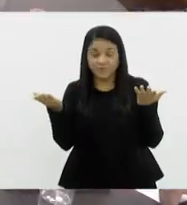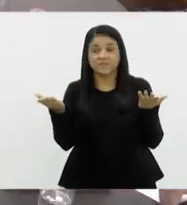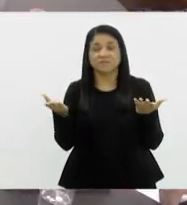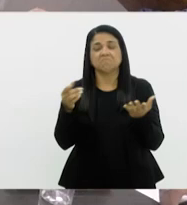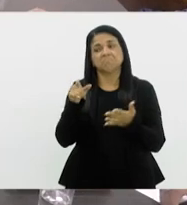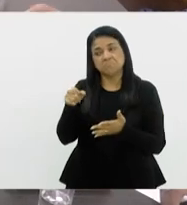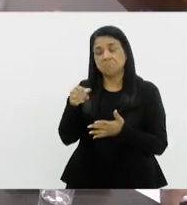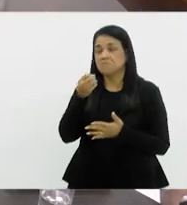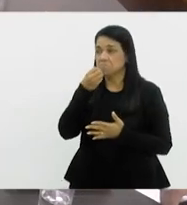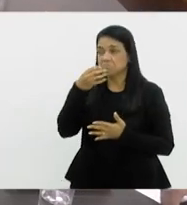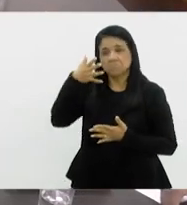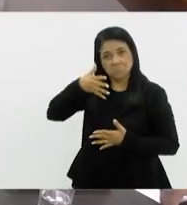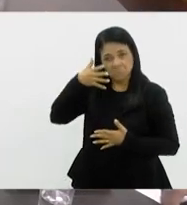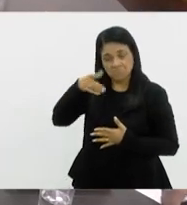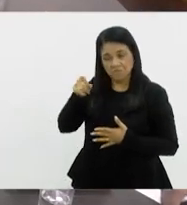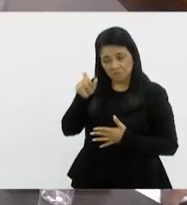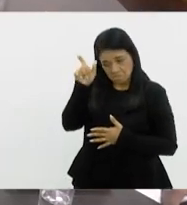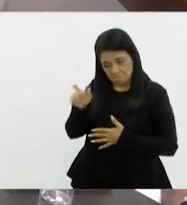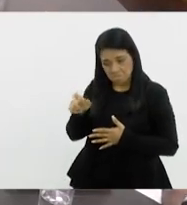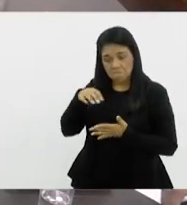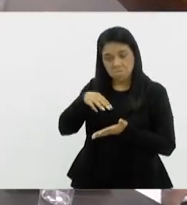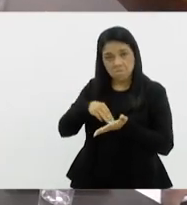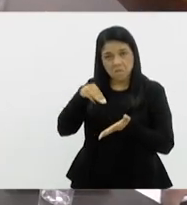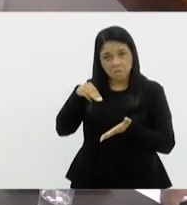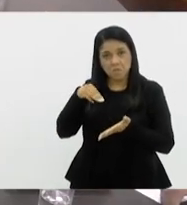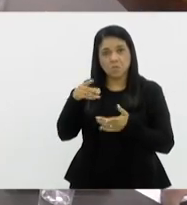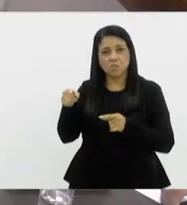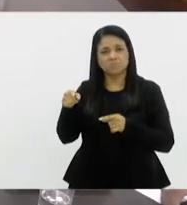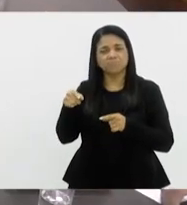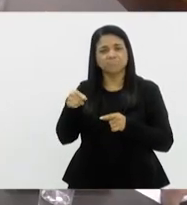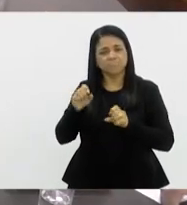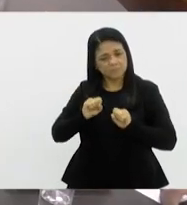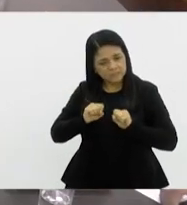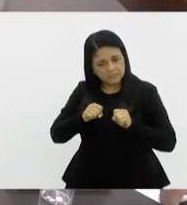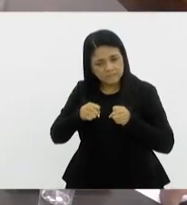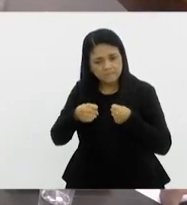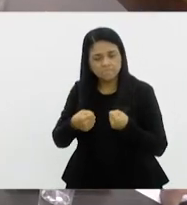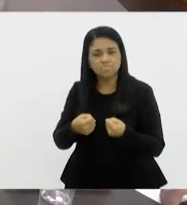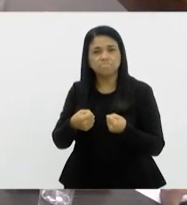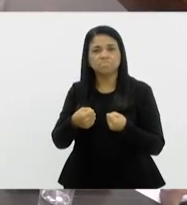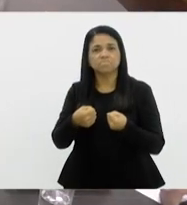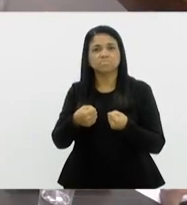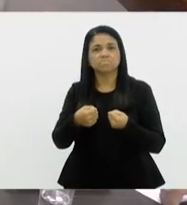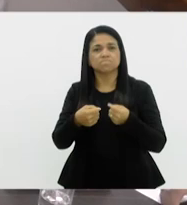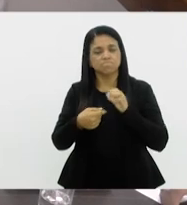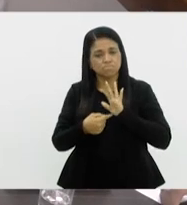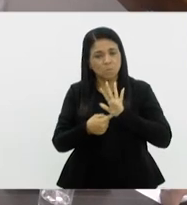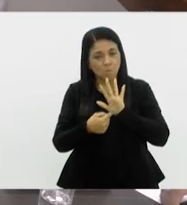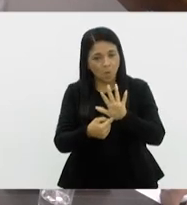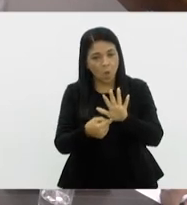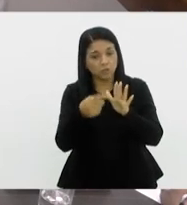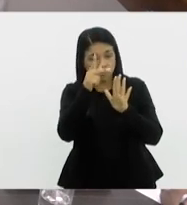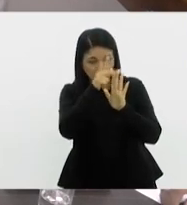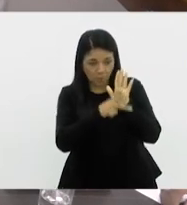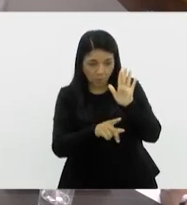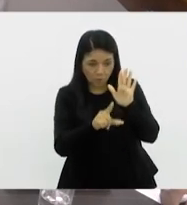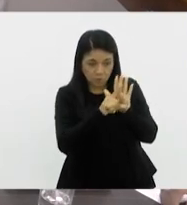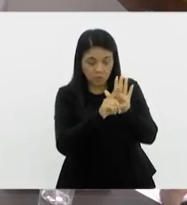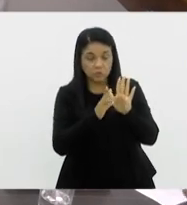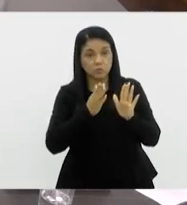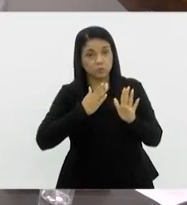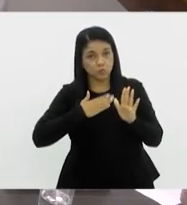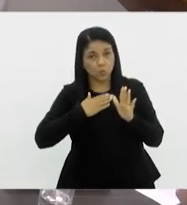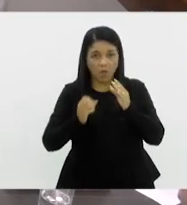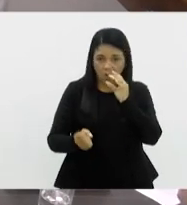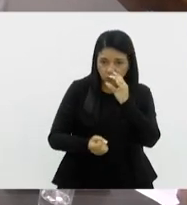seja um dos membros aqui com maior esforço sempre, e demonstrou isso agora num projeto de sua autoria,